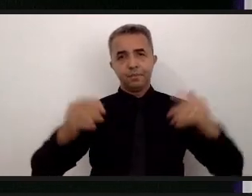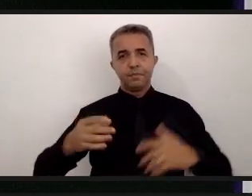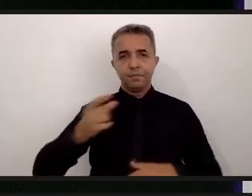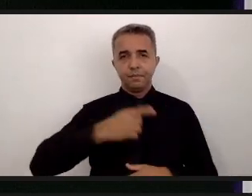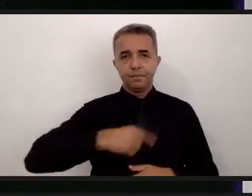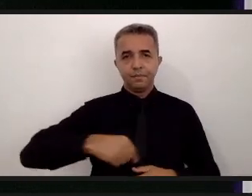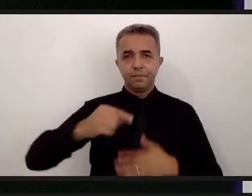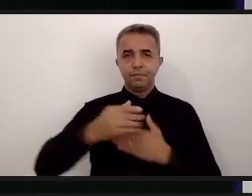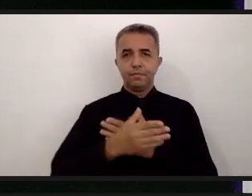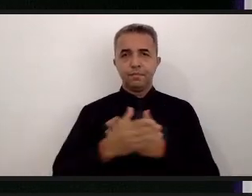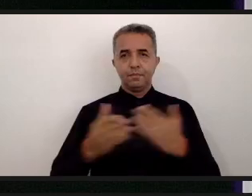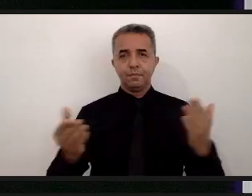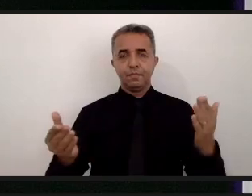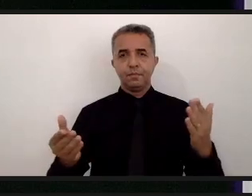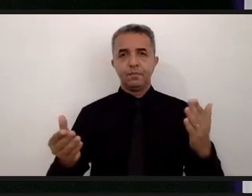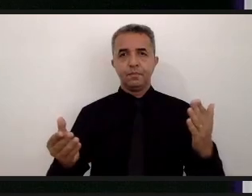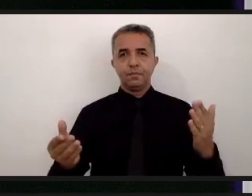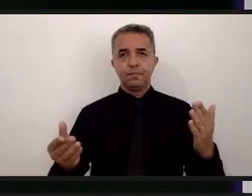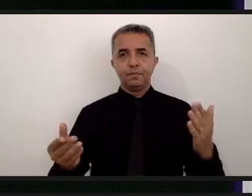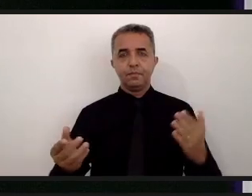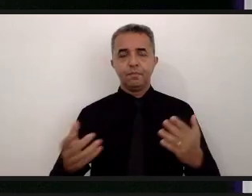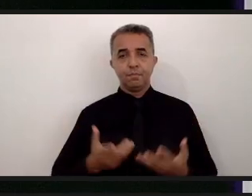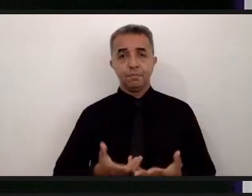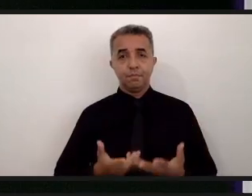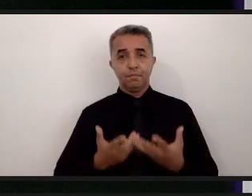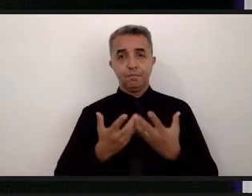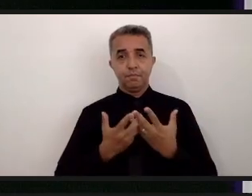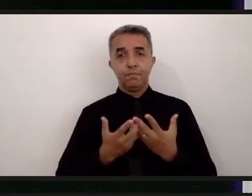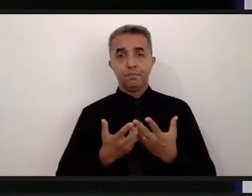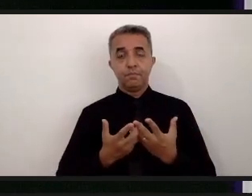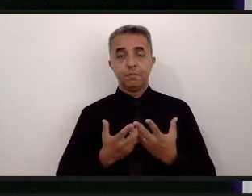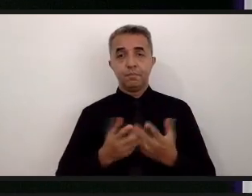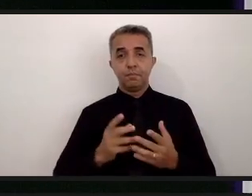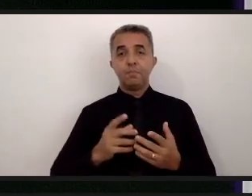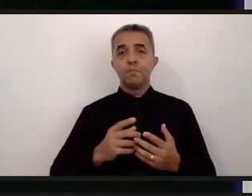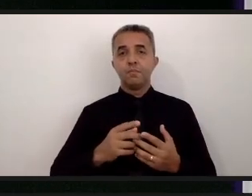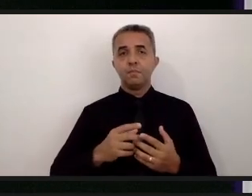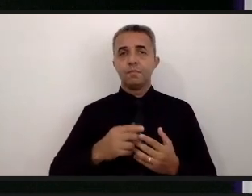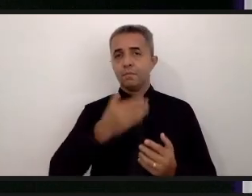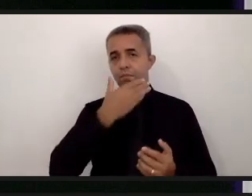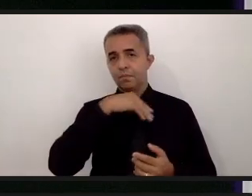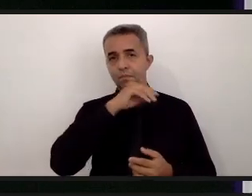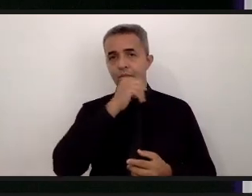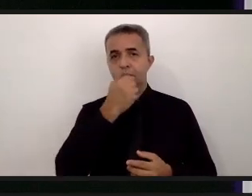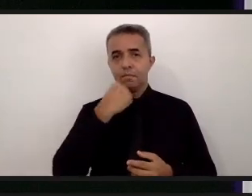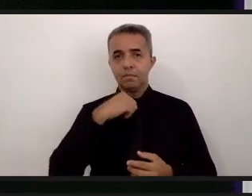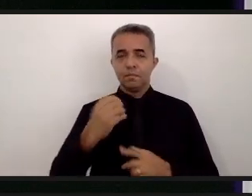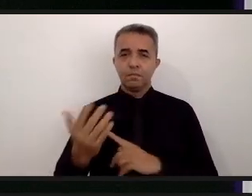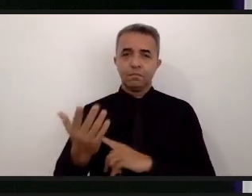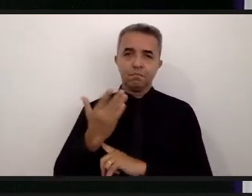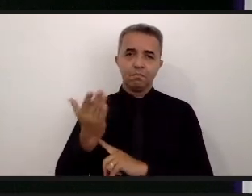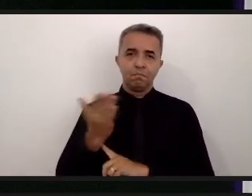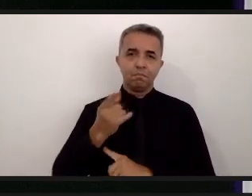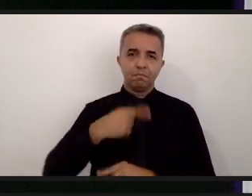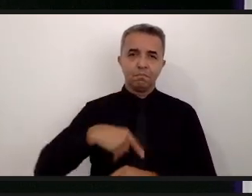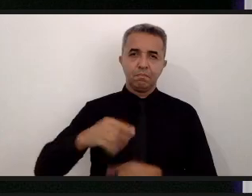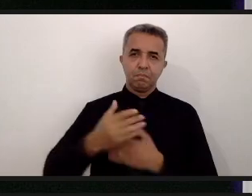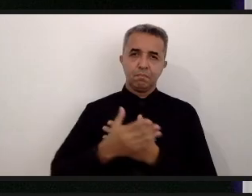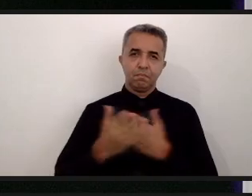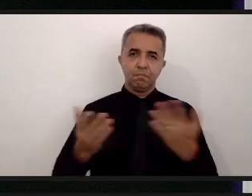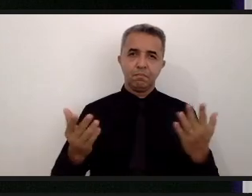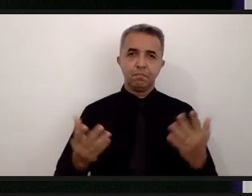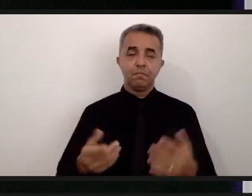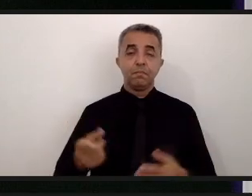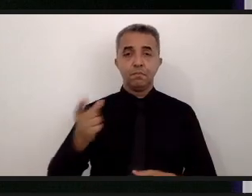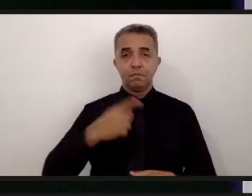herdamos uma energia muito positiva dos nossos pais. Principalmente, eu acho que hoje em dia nós temos muito que